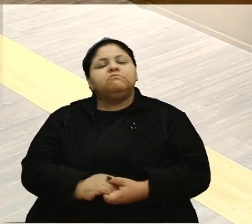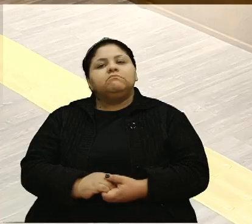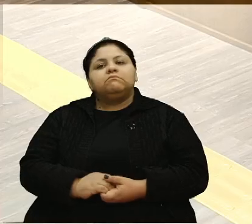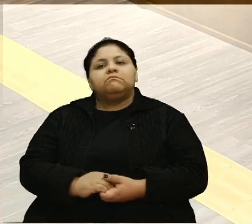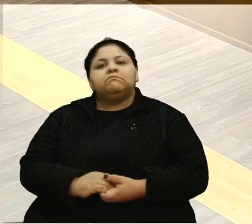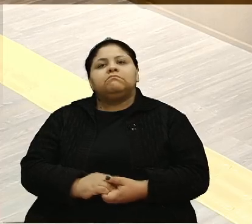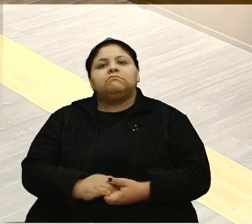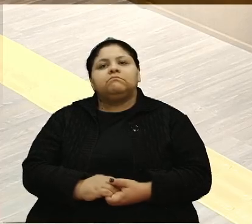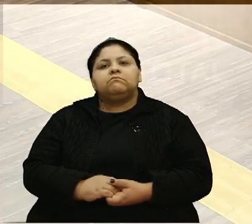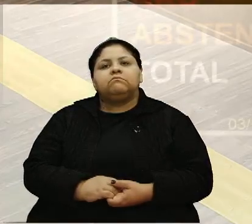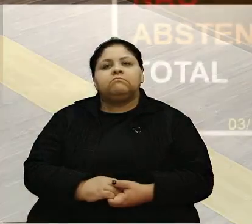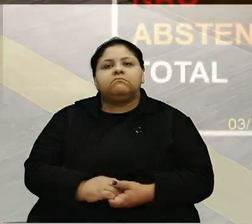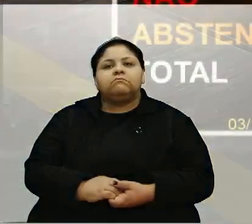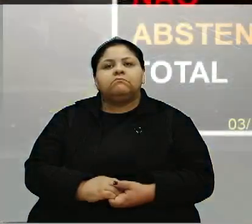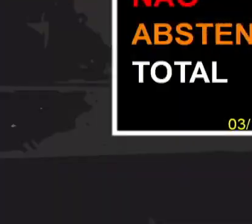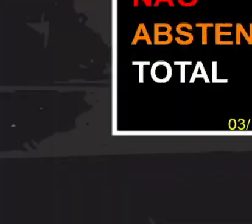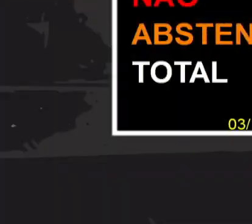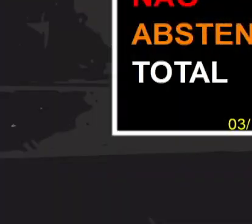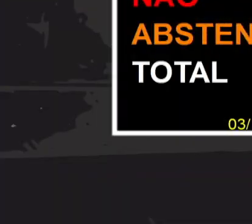seus votos.